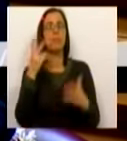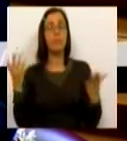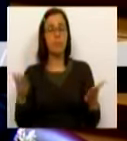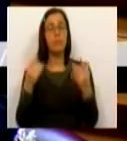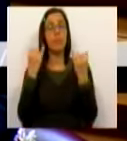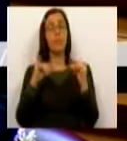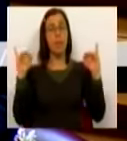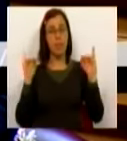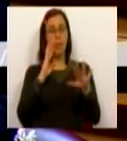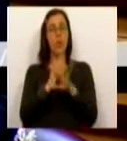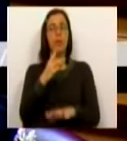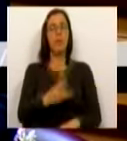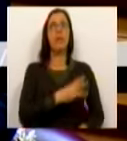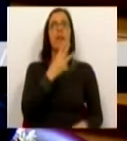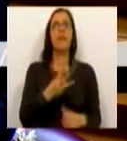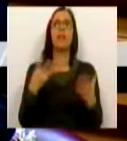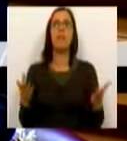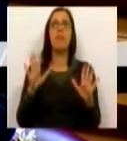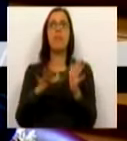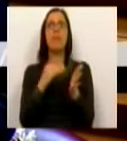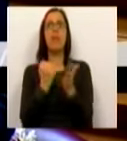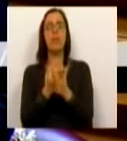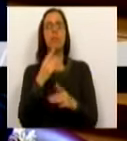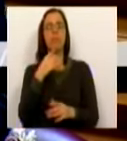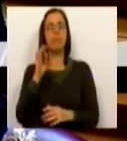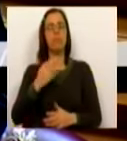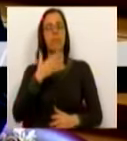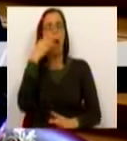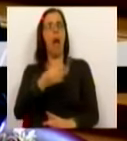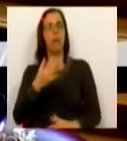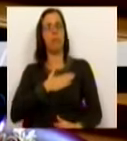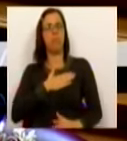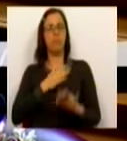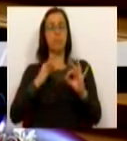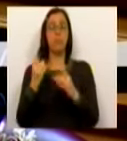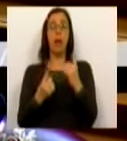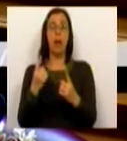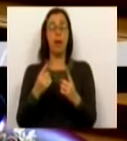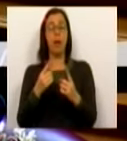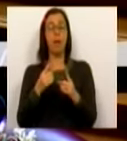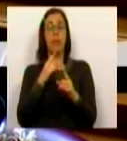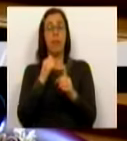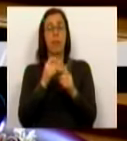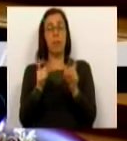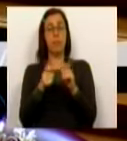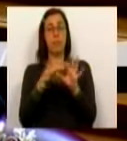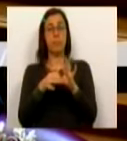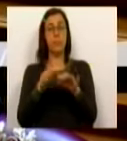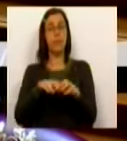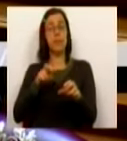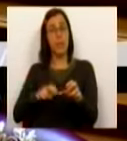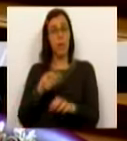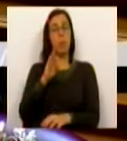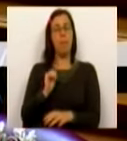como independente nos últimos 3 anos, mas sempre como socialista convicto e como alguém que, tendo saído episodicamente do